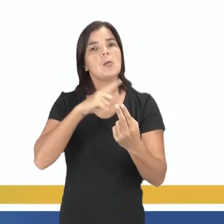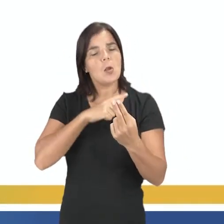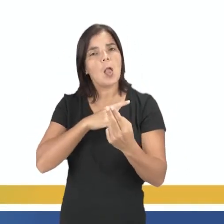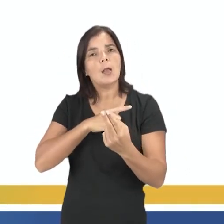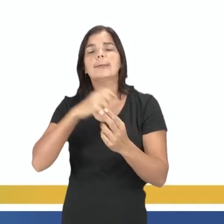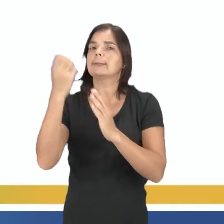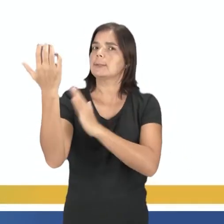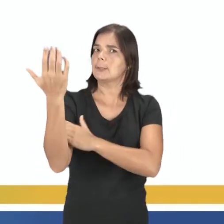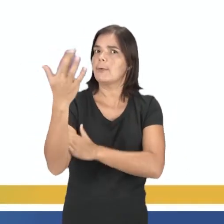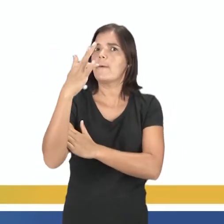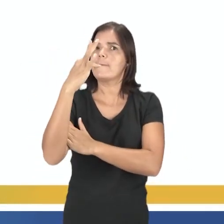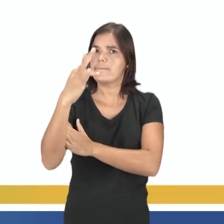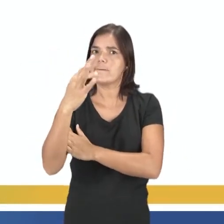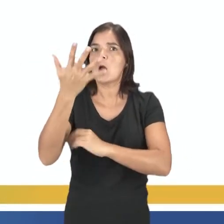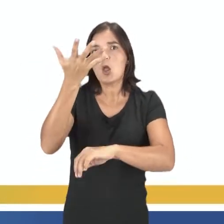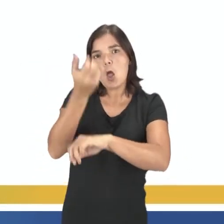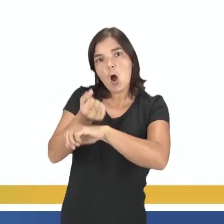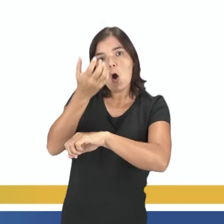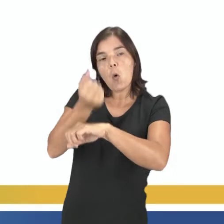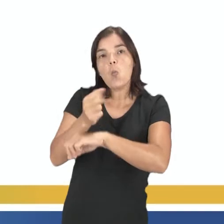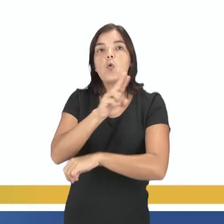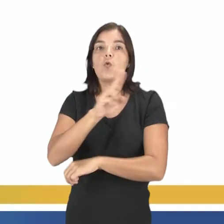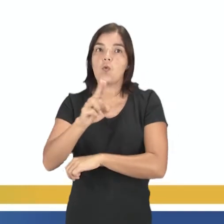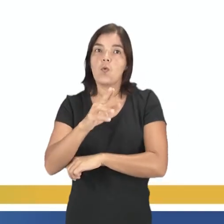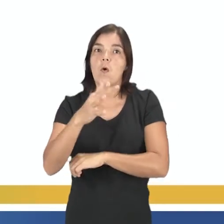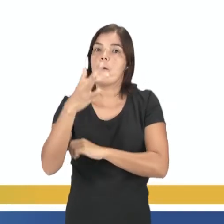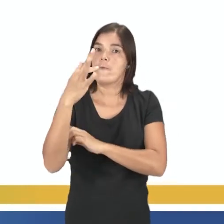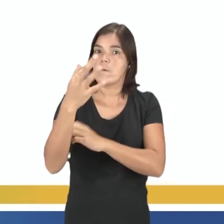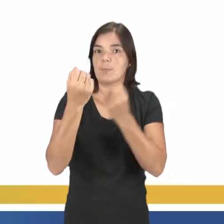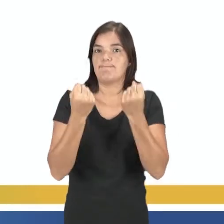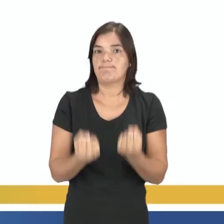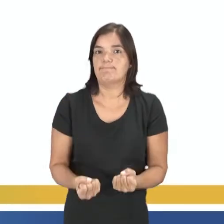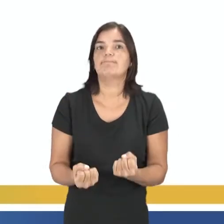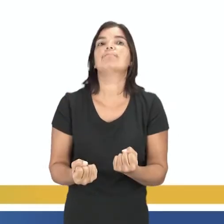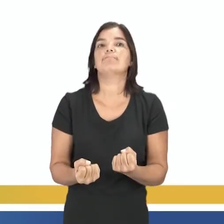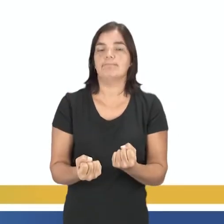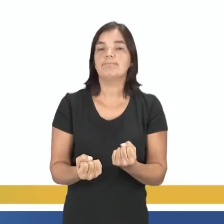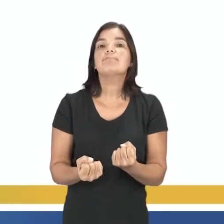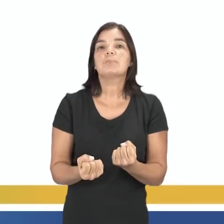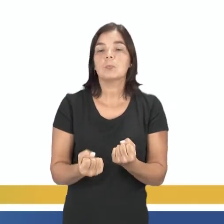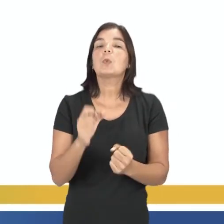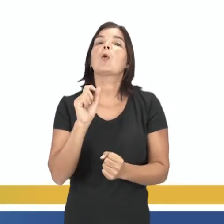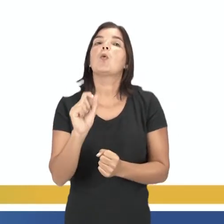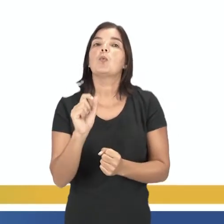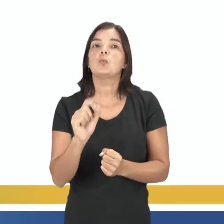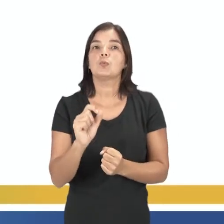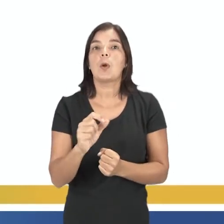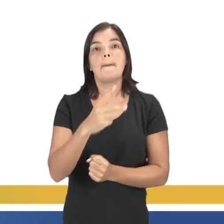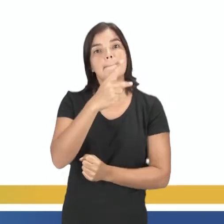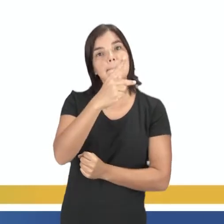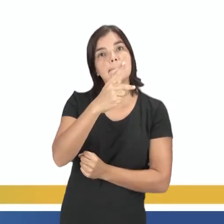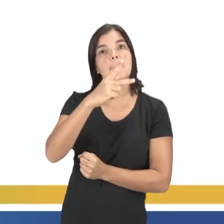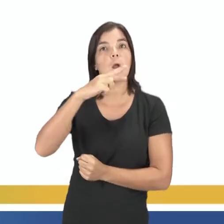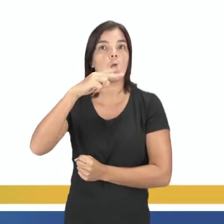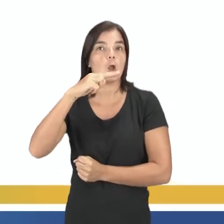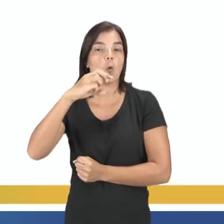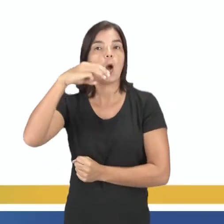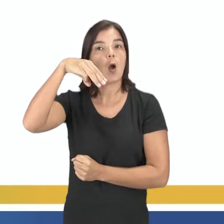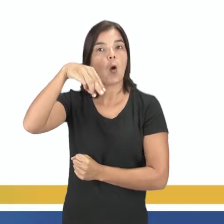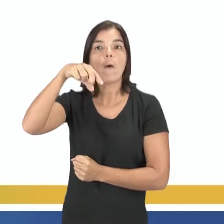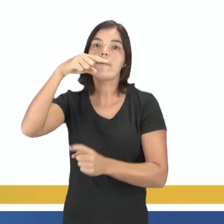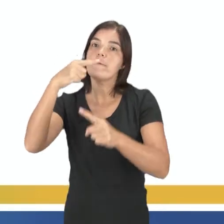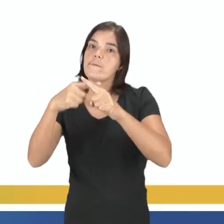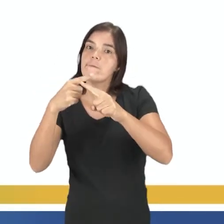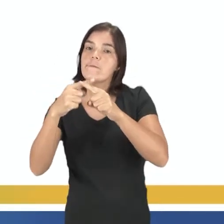existe entre a gravidade e a massa, a gente vai chamar de força-peso. Então, a força-peso é o quê? P é igual a M